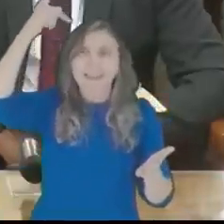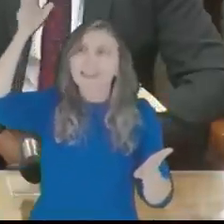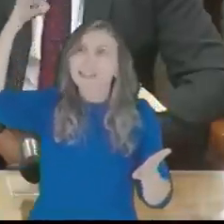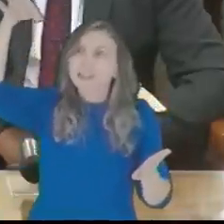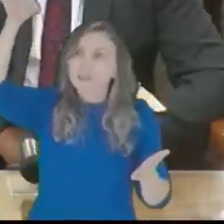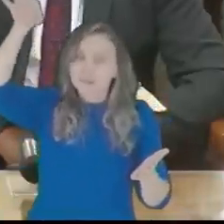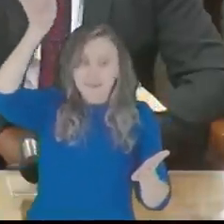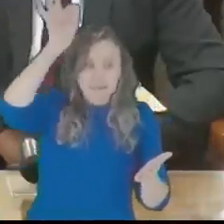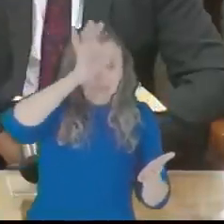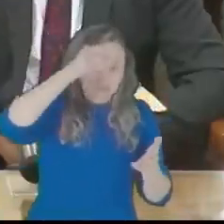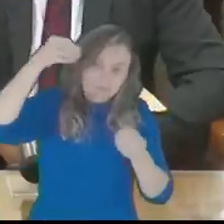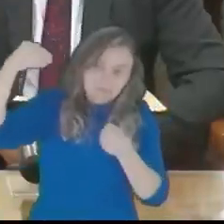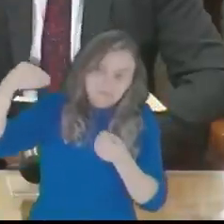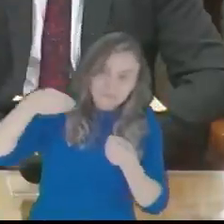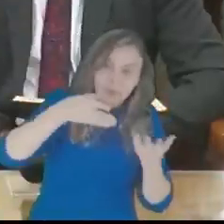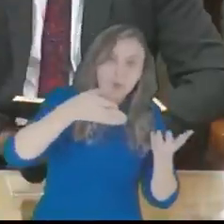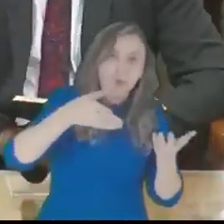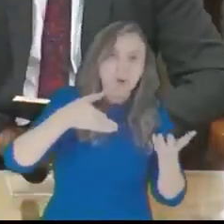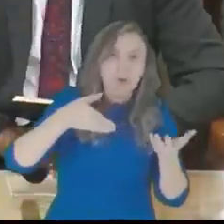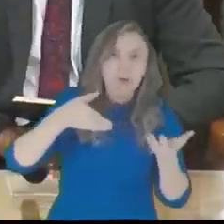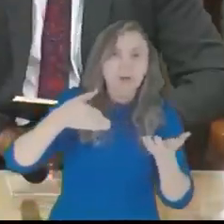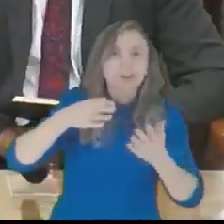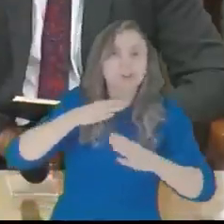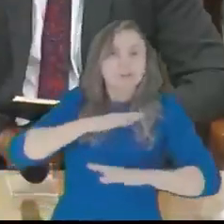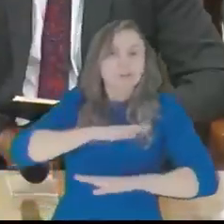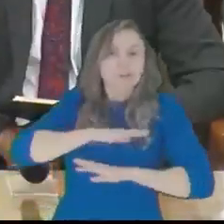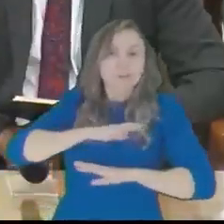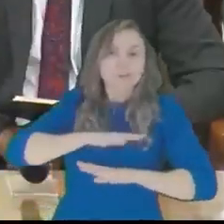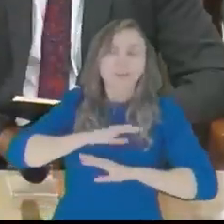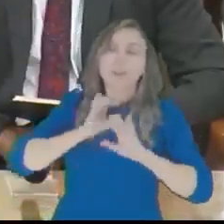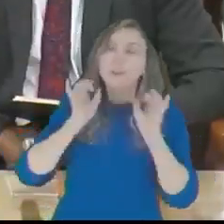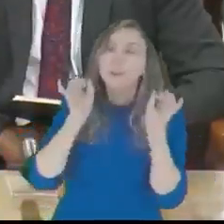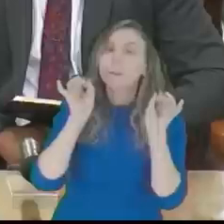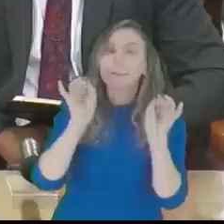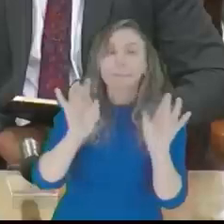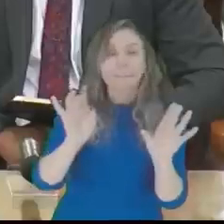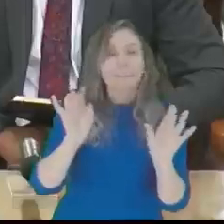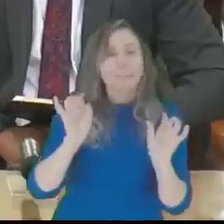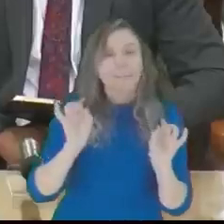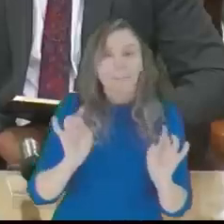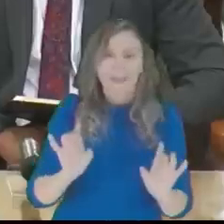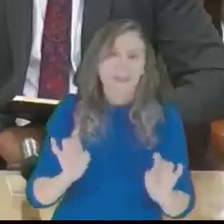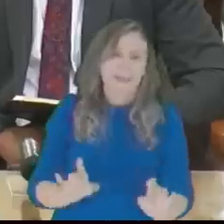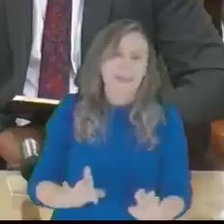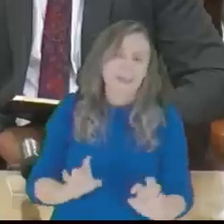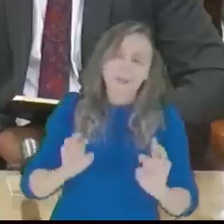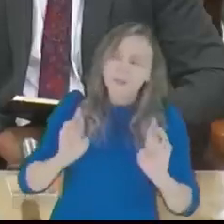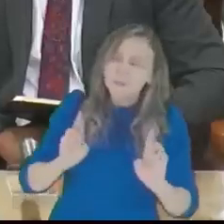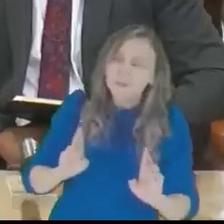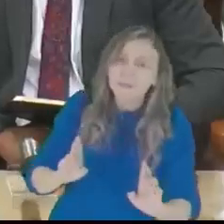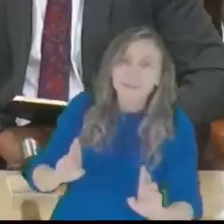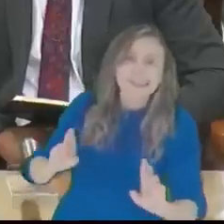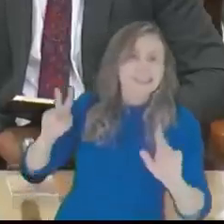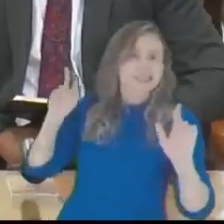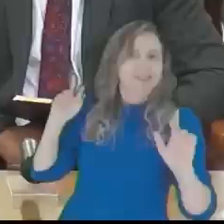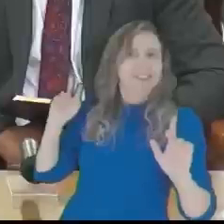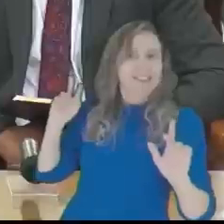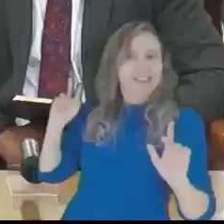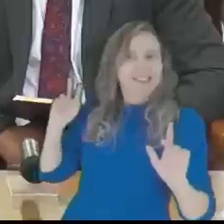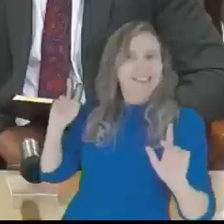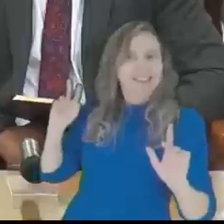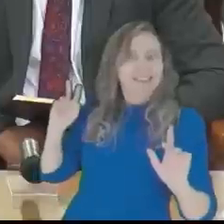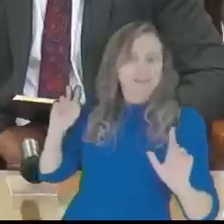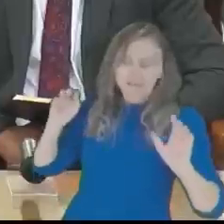Jesus estava prometendo que ele viria de um modo diferente, de um modo espetacular, de um